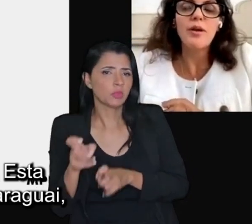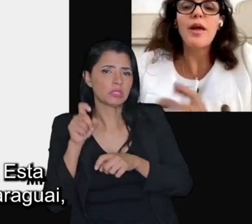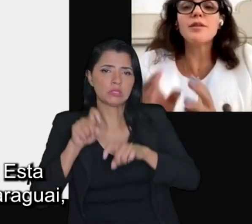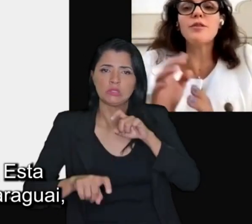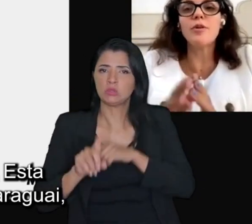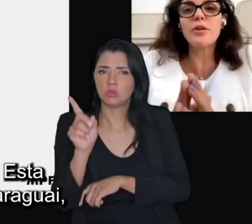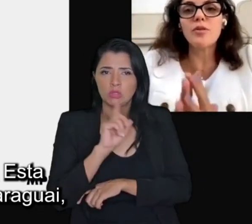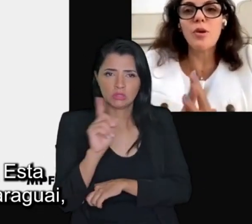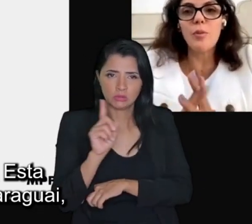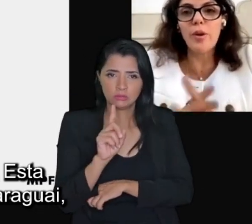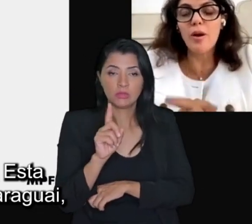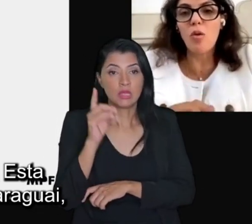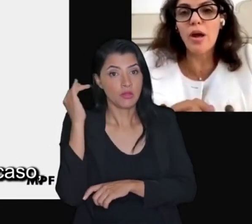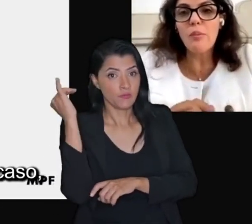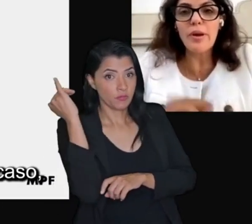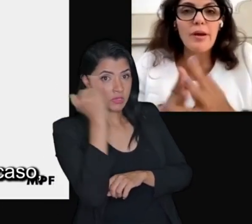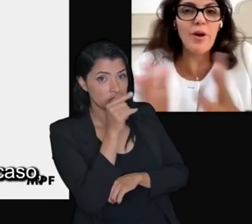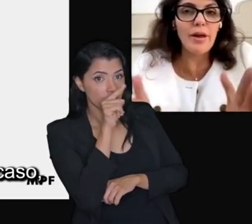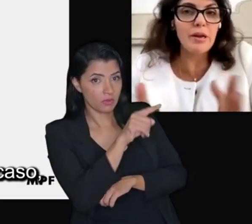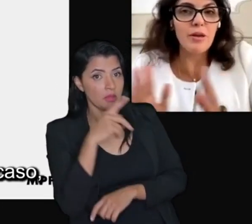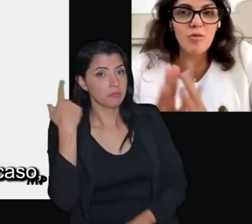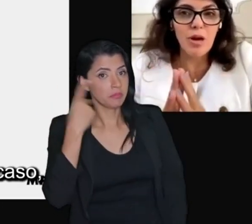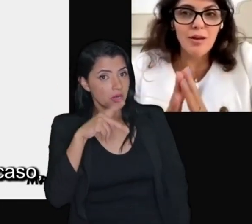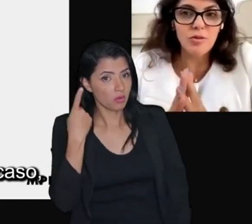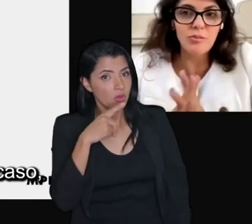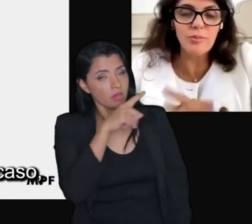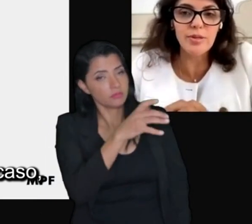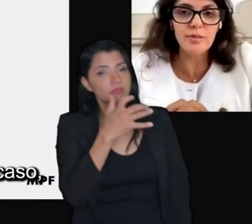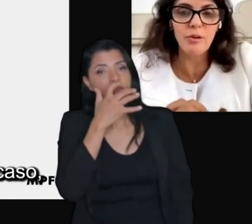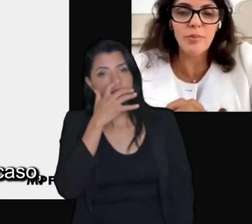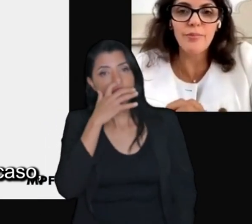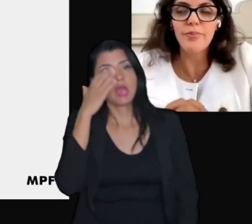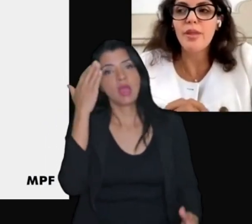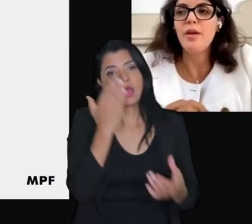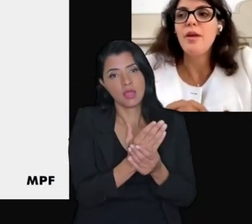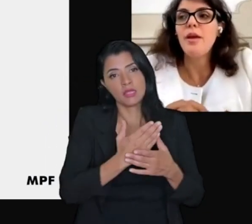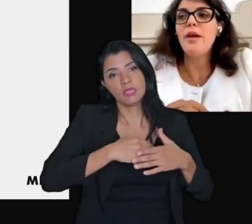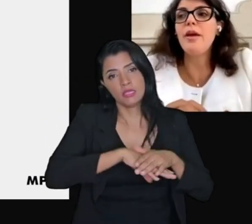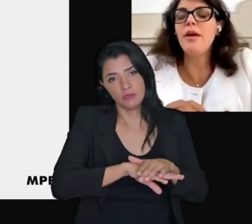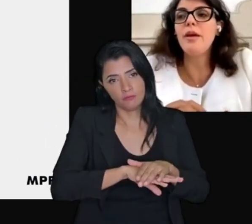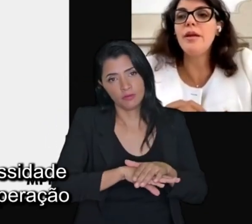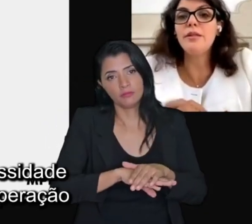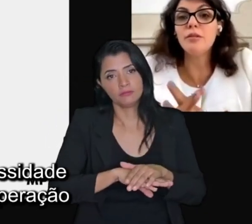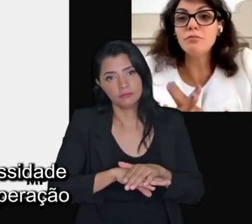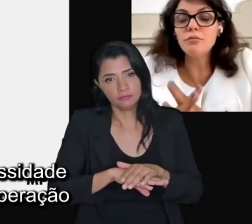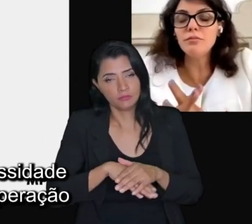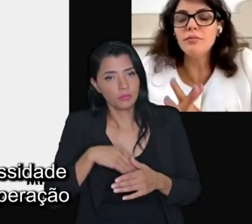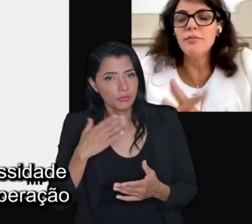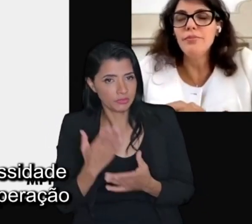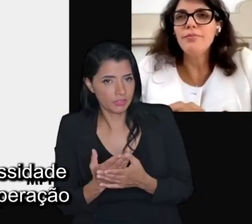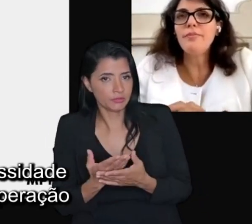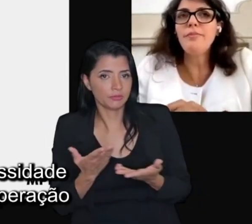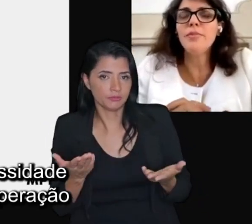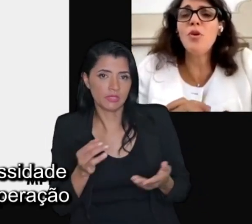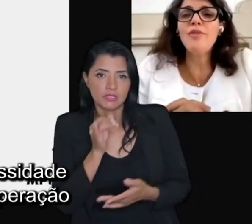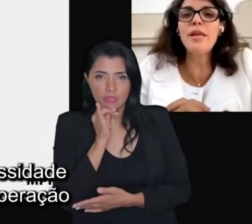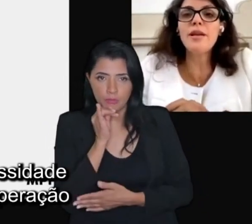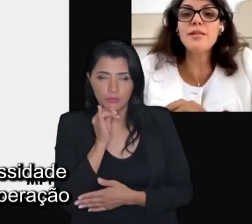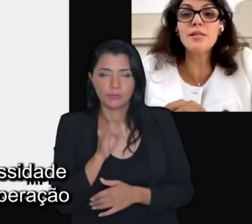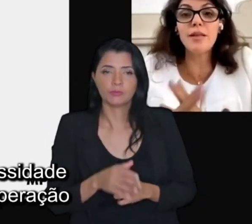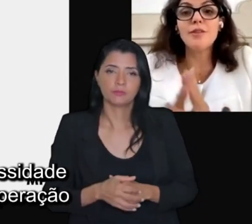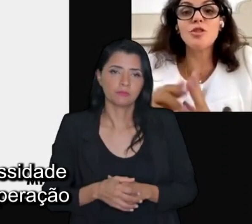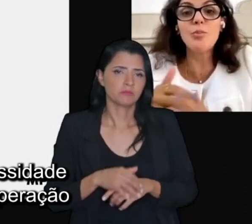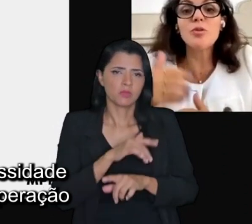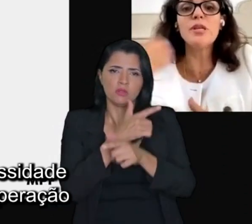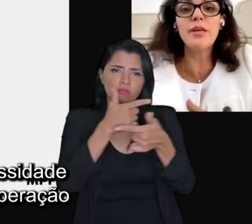sexual. Esta informação vai para o Paraguai arquiva o caso, por exemplo. Então, não